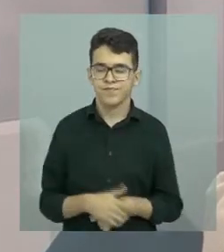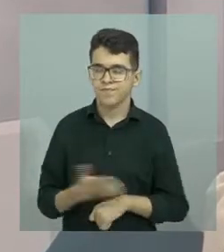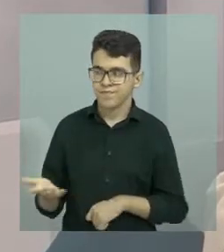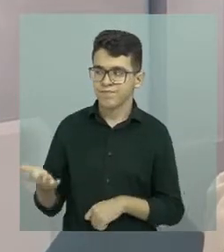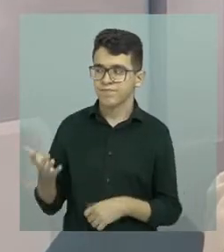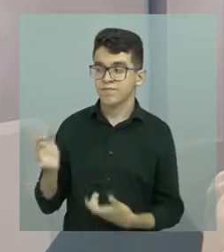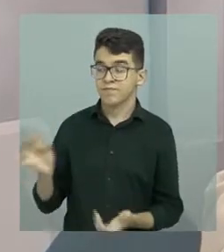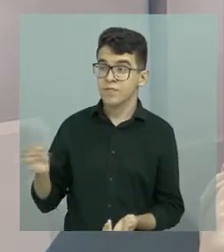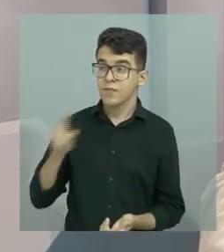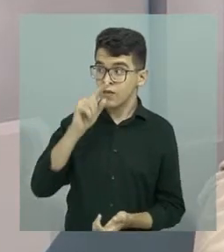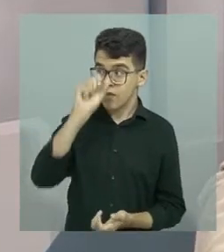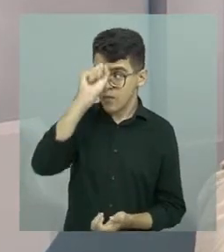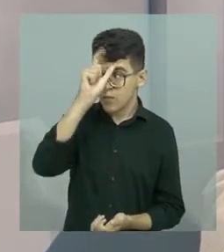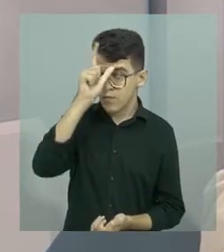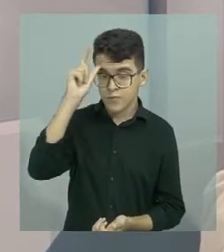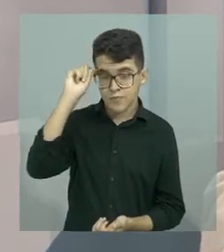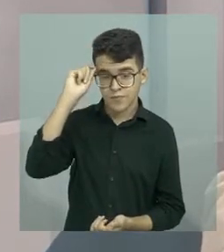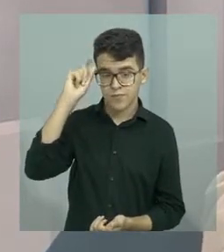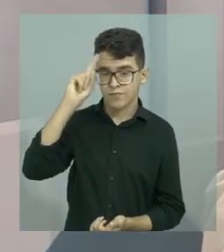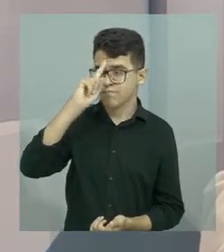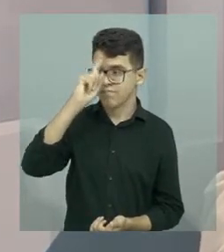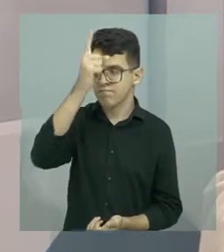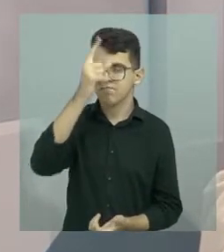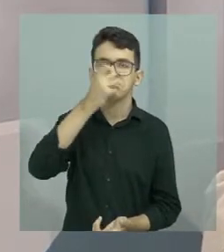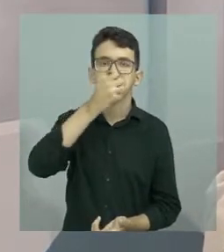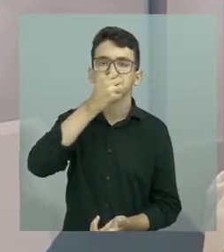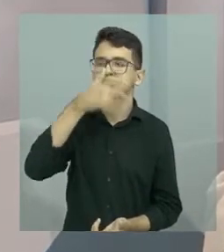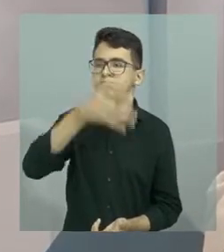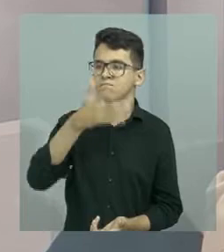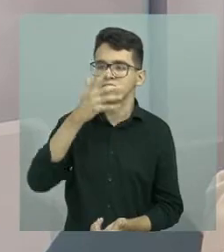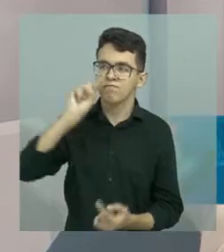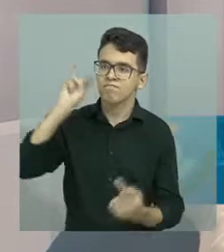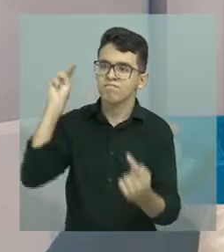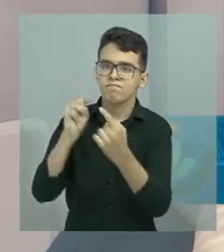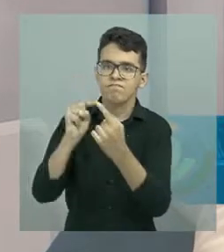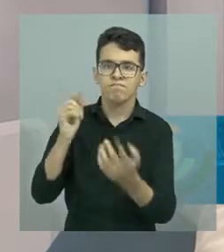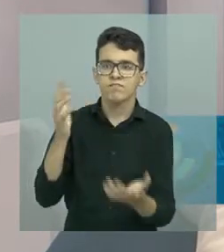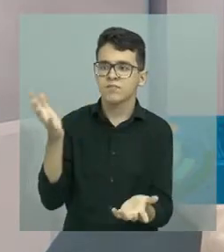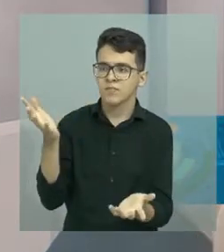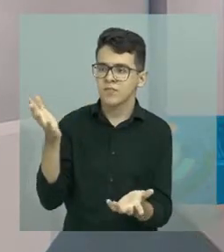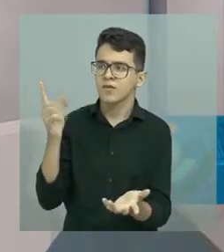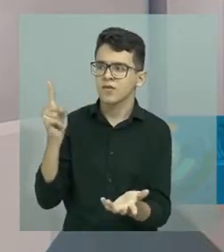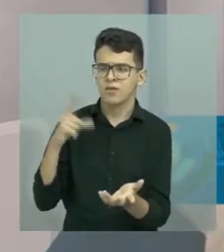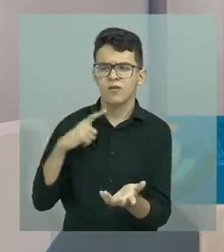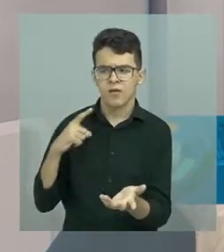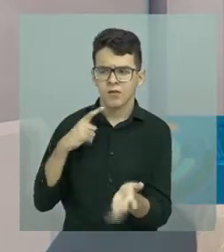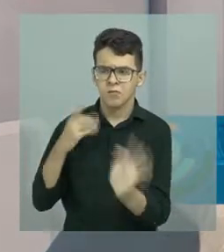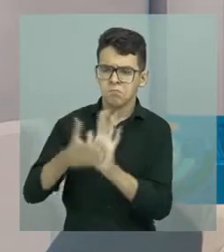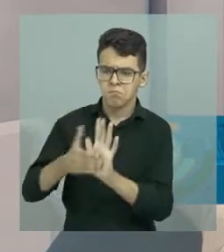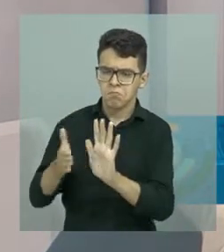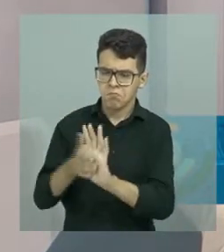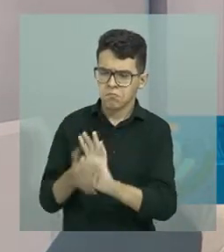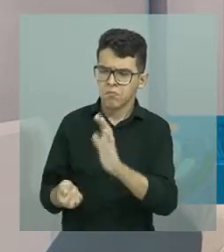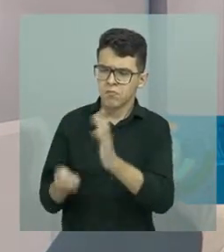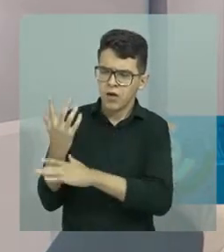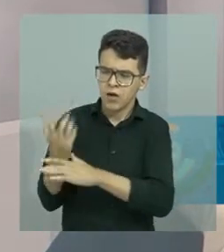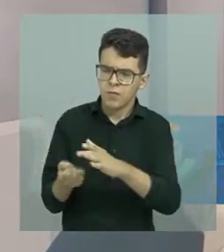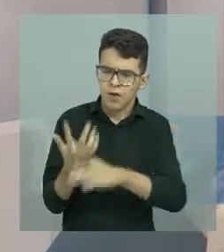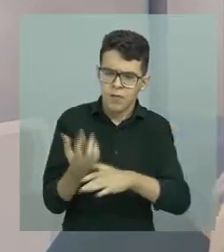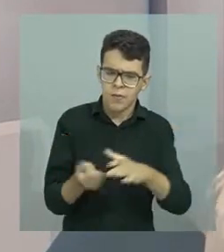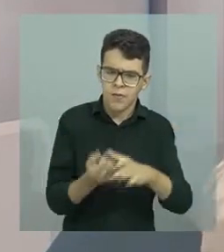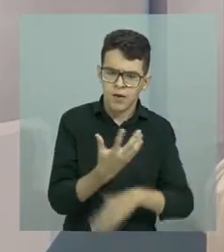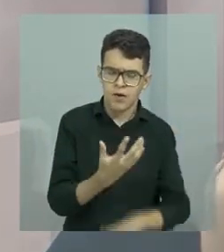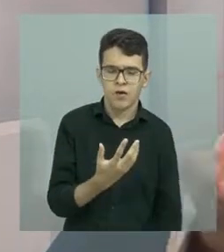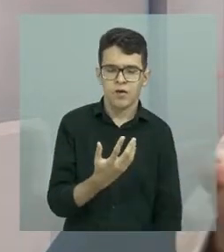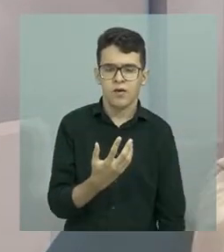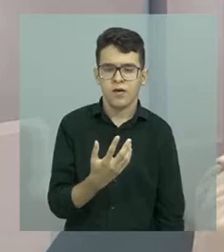à frente. A Câmara Municipal de Fortaleza tem tido muitas iniciativas, já visto o Pacto por Fortaleza